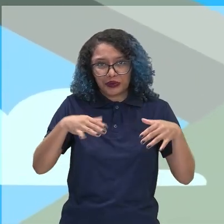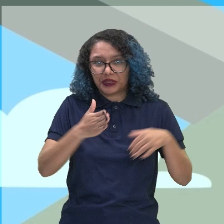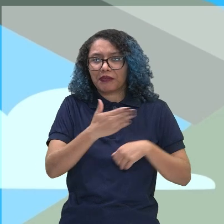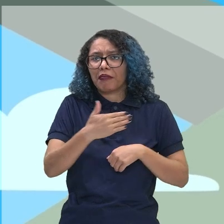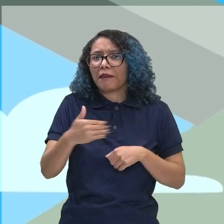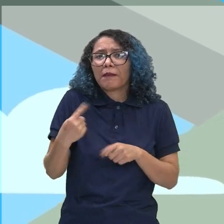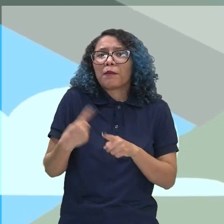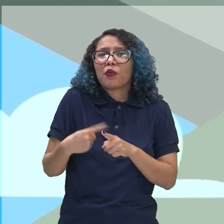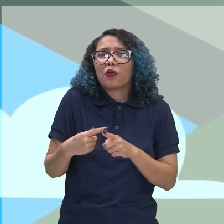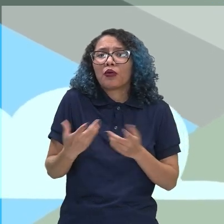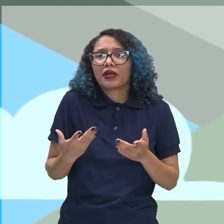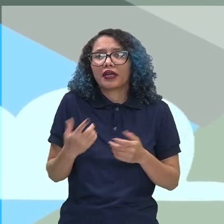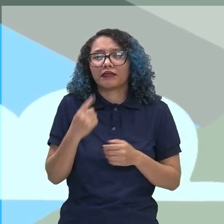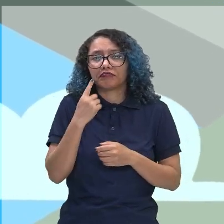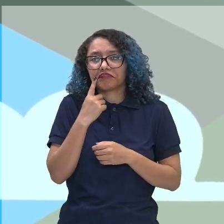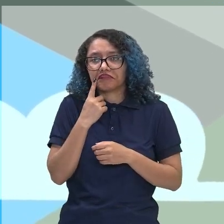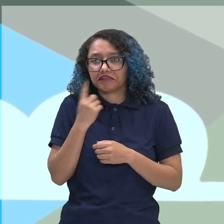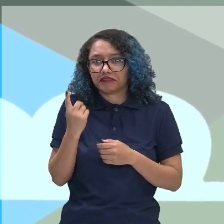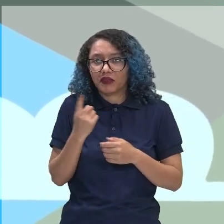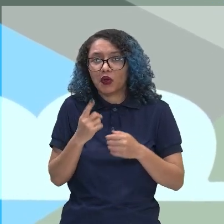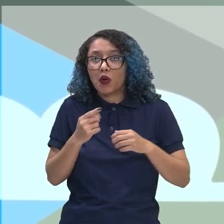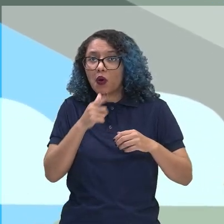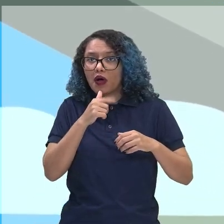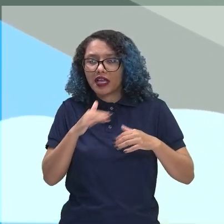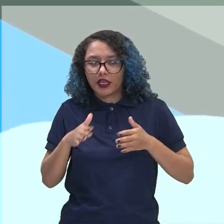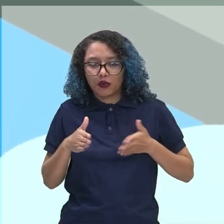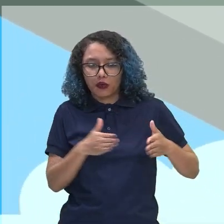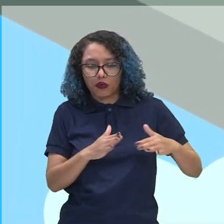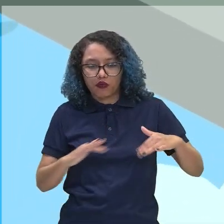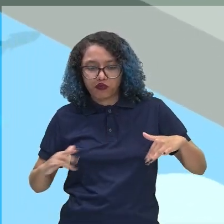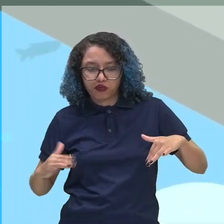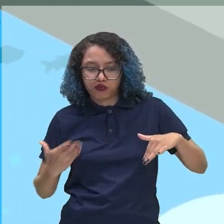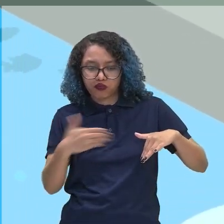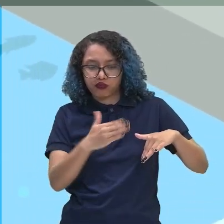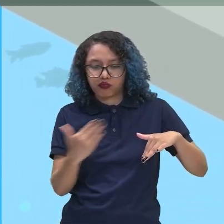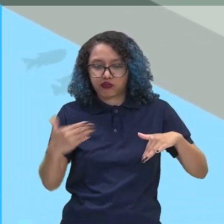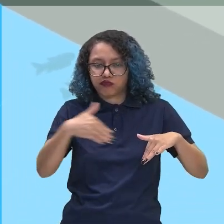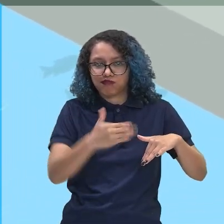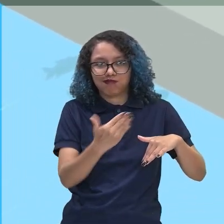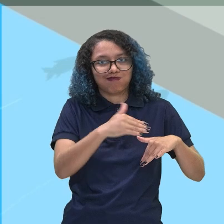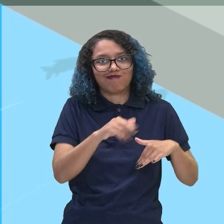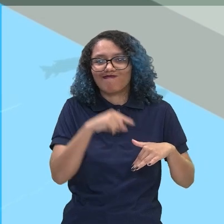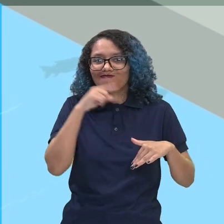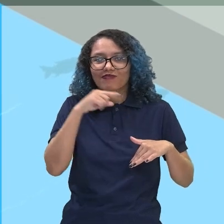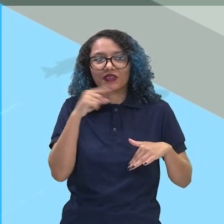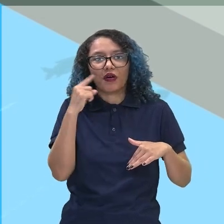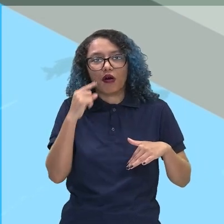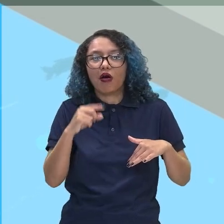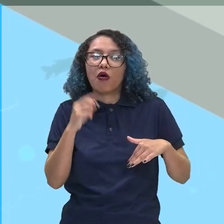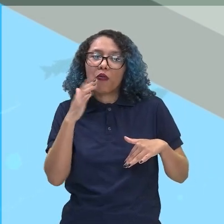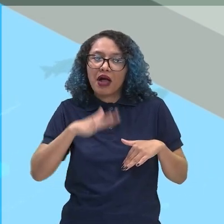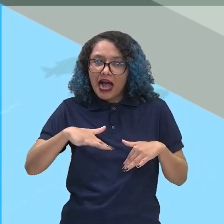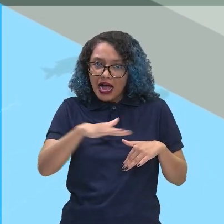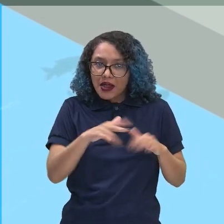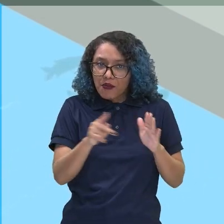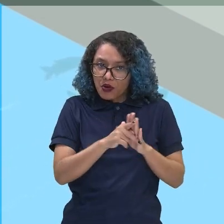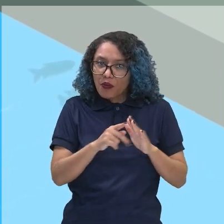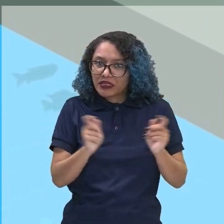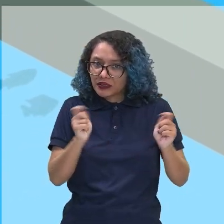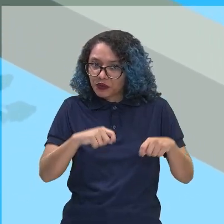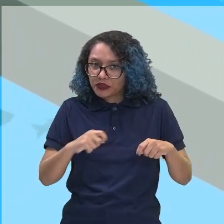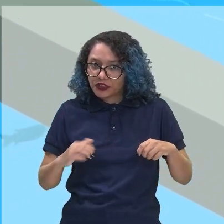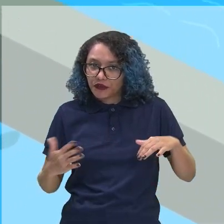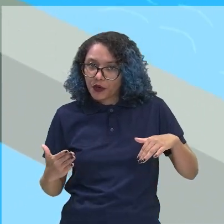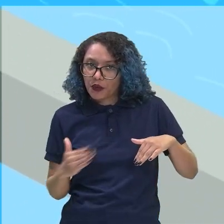afinal, eles ficam impossibilitados de subir o rio. Mesmo com uma escada própria para eles, poucos conseguem fazer a